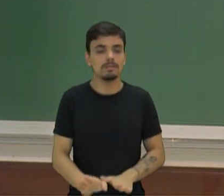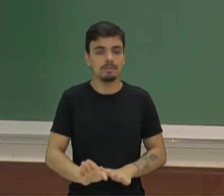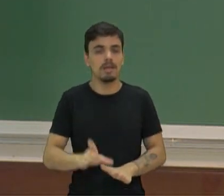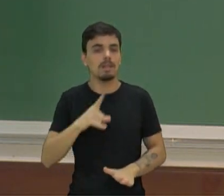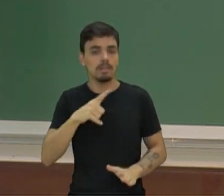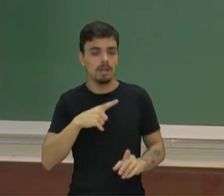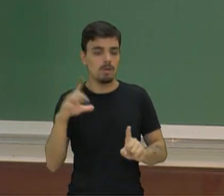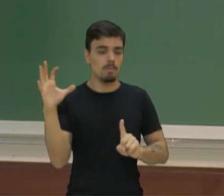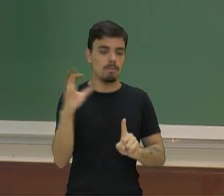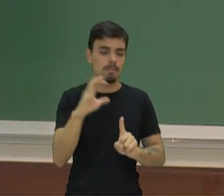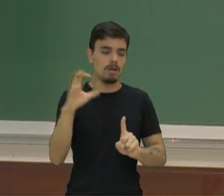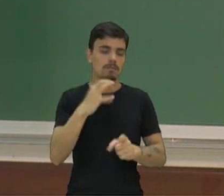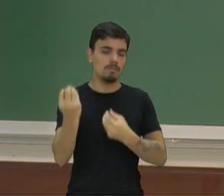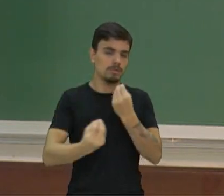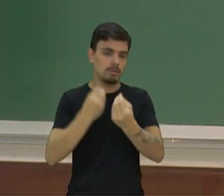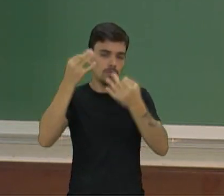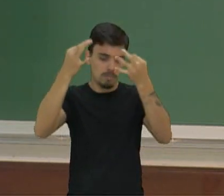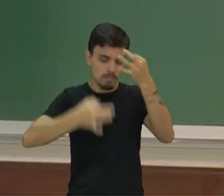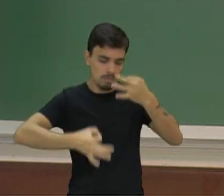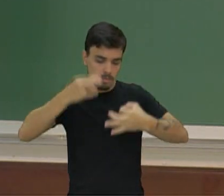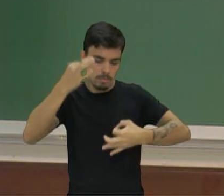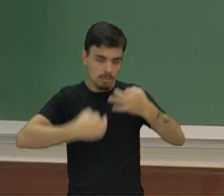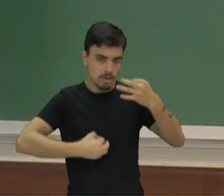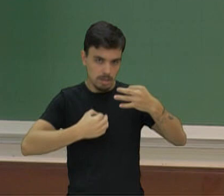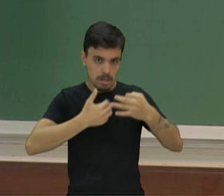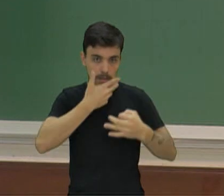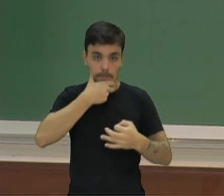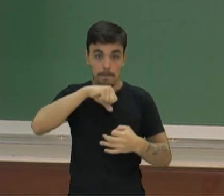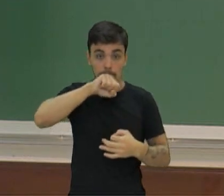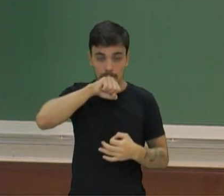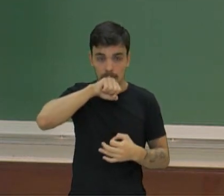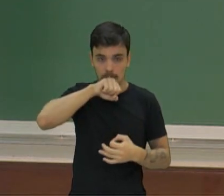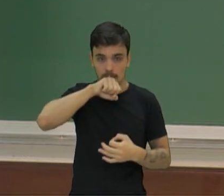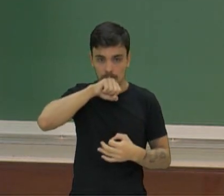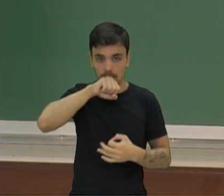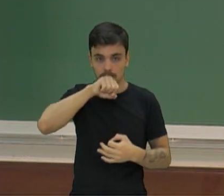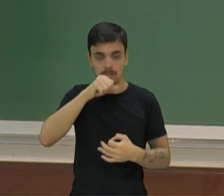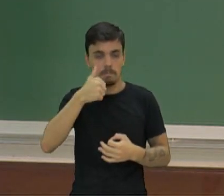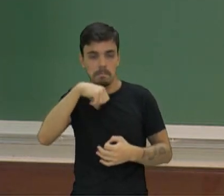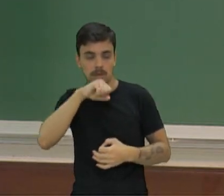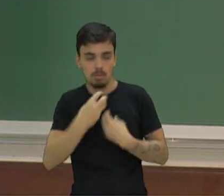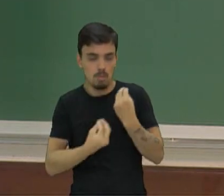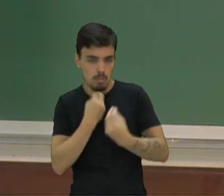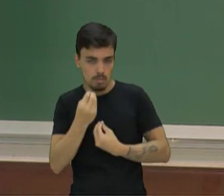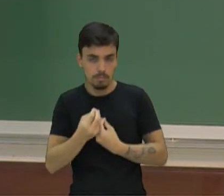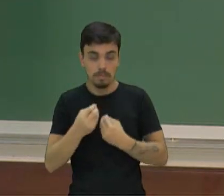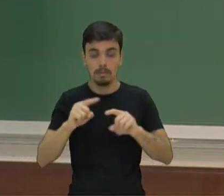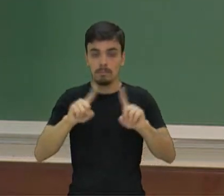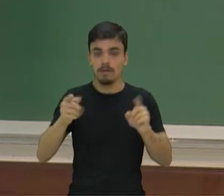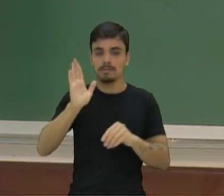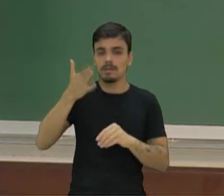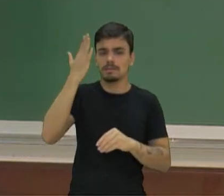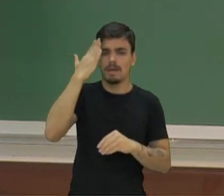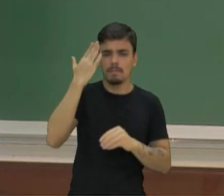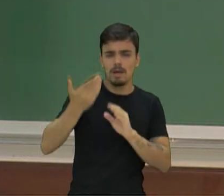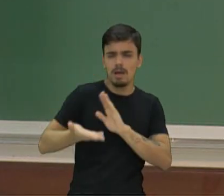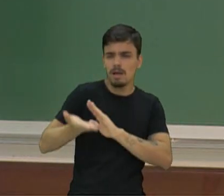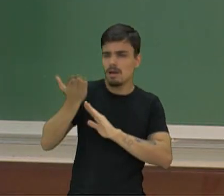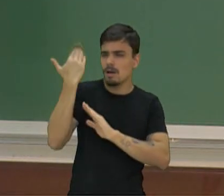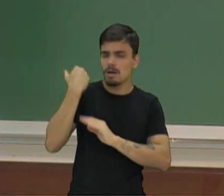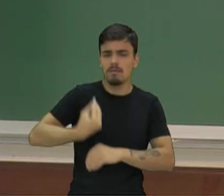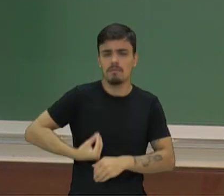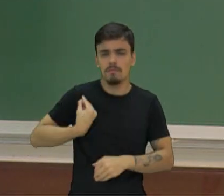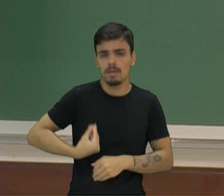influência do comportamento de pais e de pessoas ao seu redor. Hoje já sabe que isso lá na vida intrauterina, isso aí já